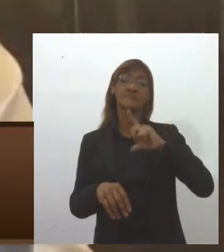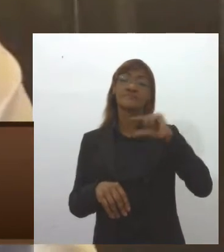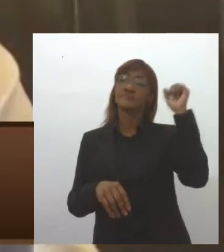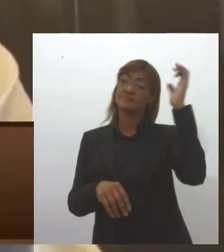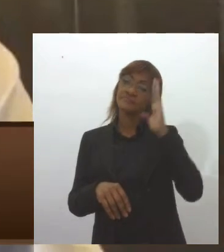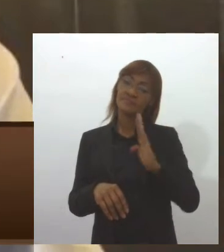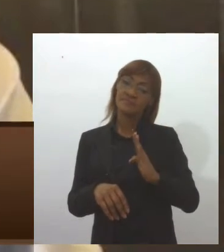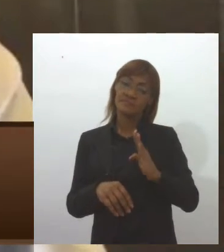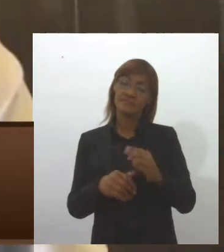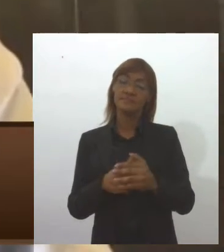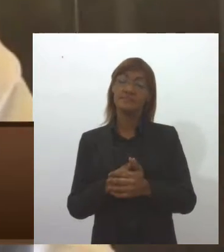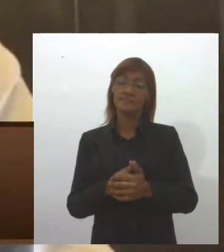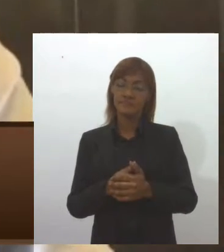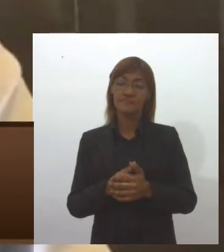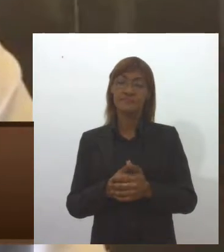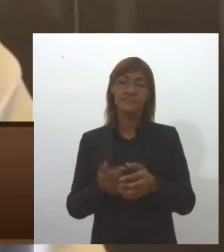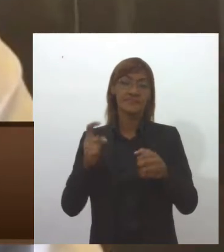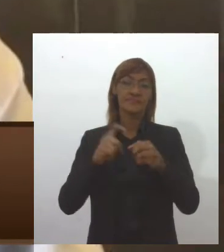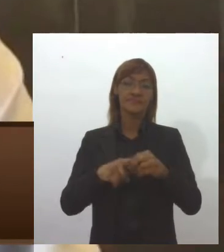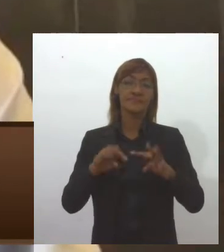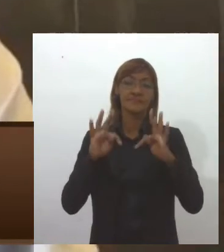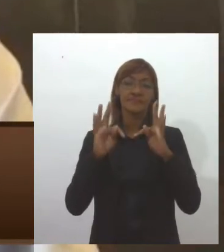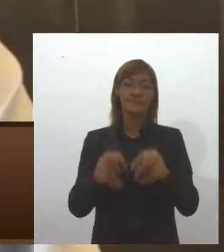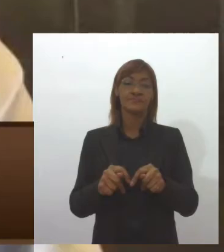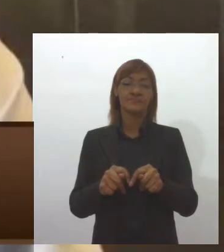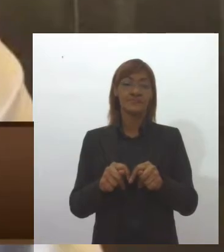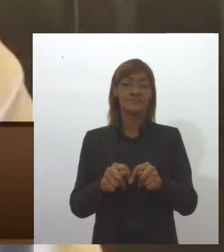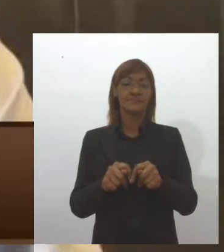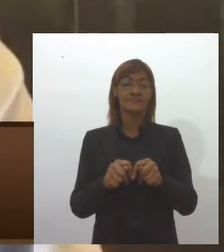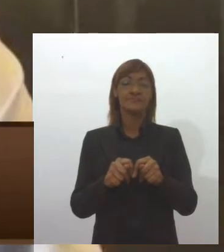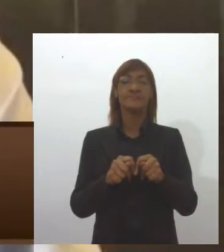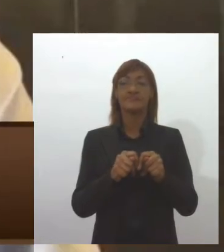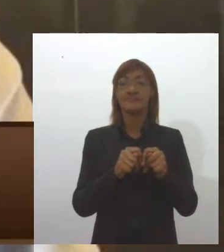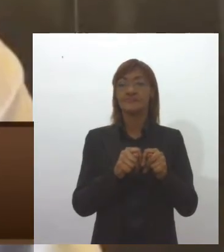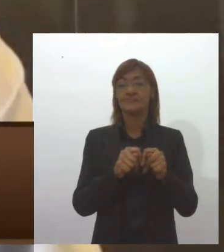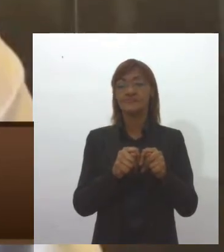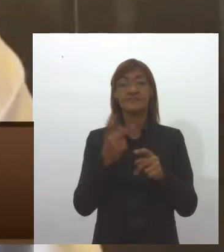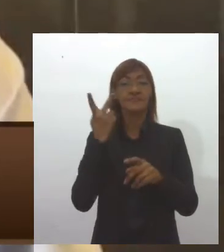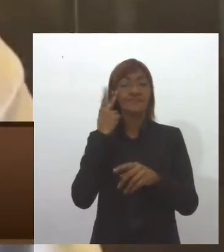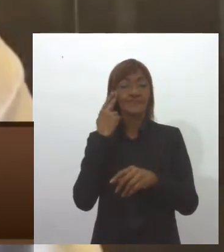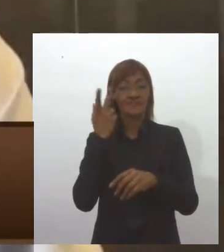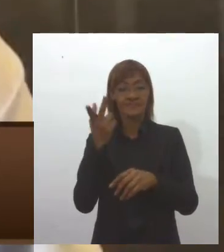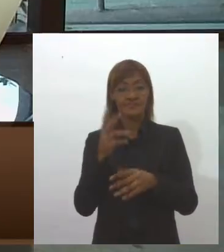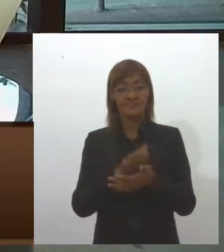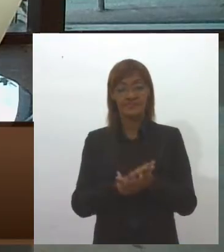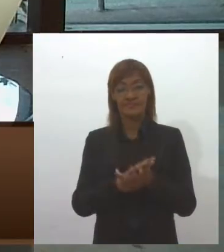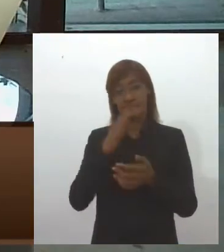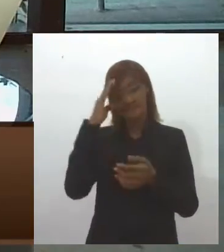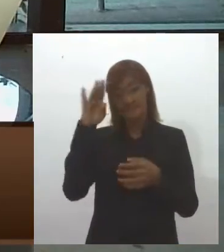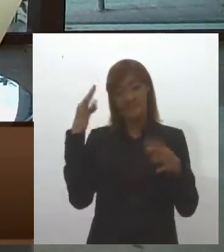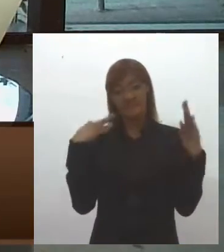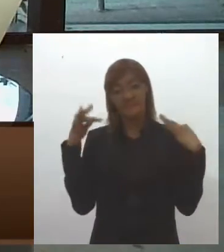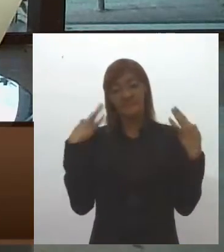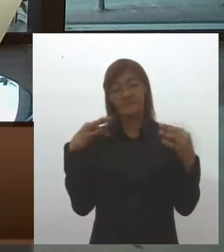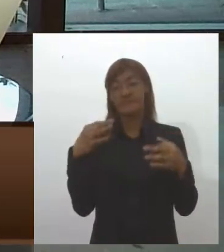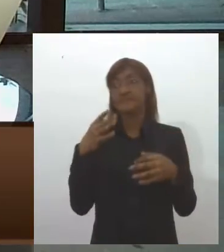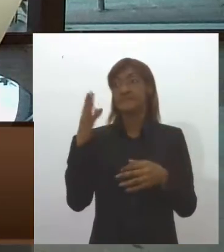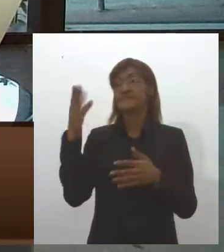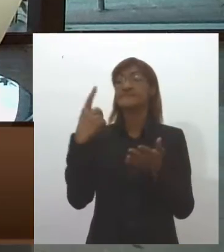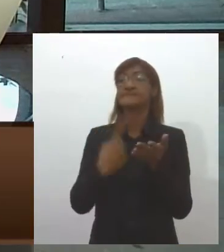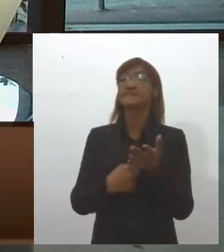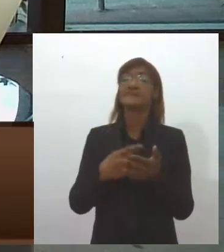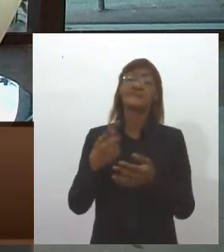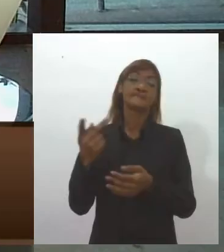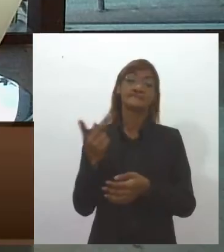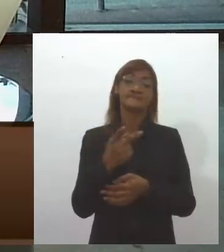vai retomar, né, todas essas ações para voltar aí ao cenário do turismo. Presidente, aproveita e fala um pouquinho dessa parceria estabelecida